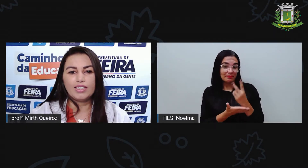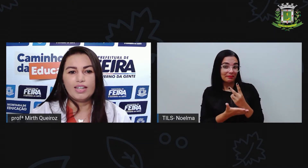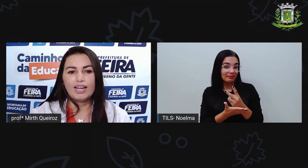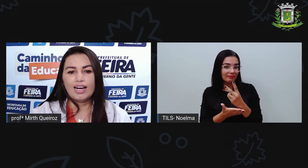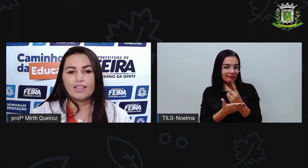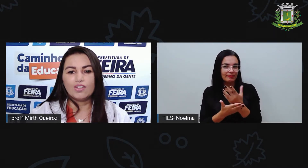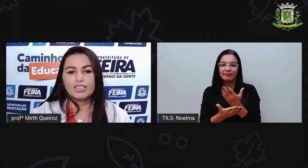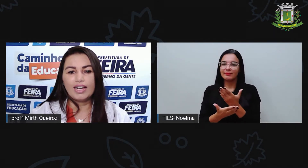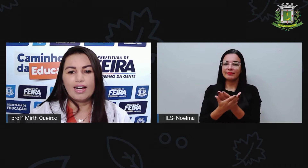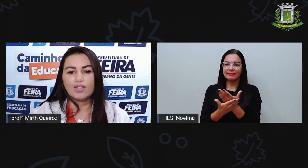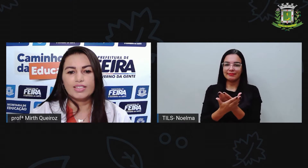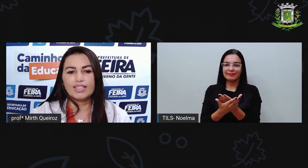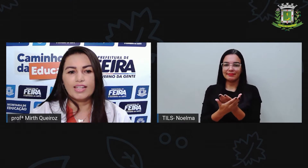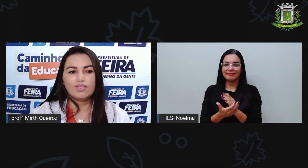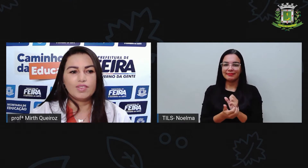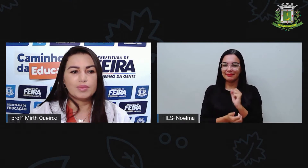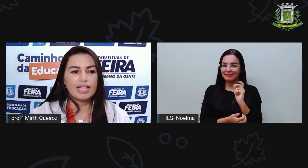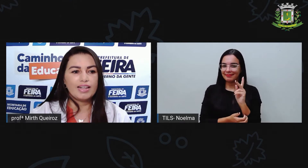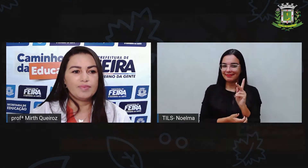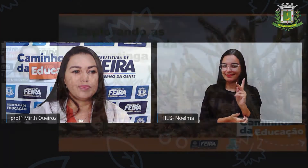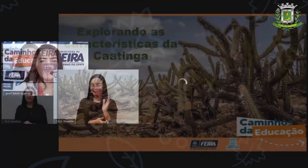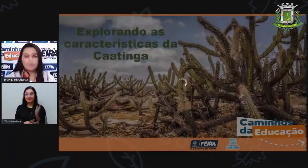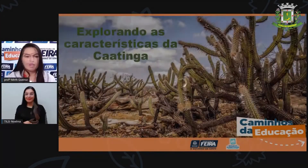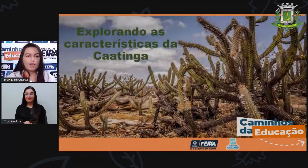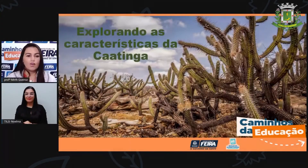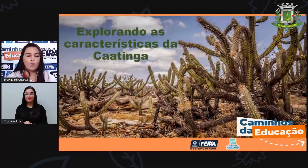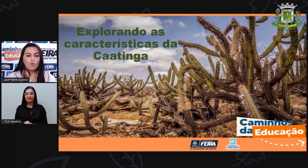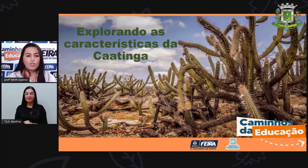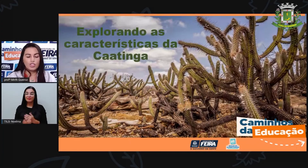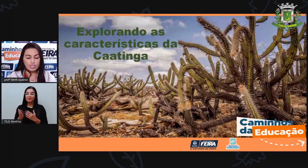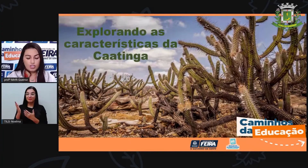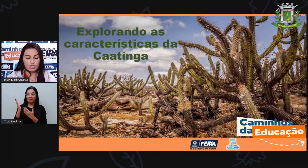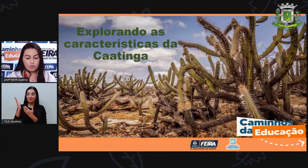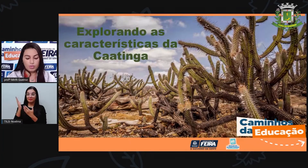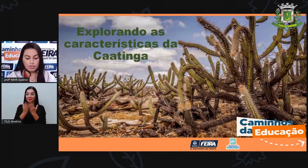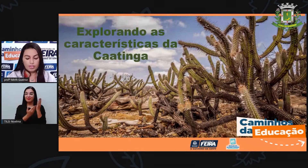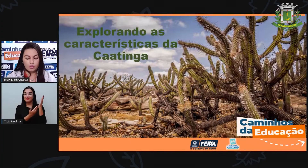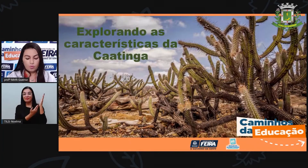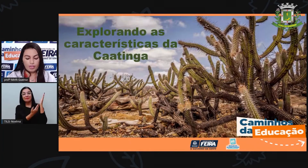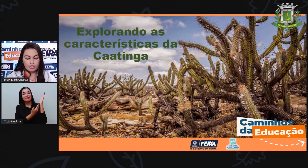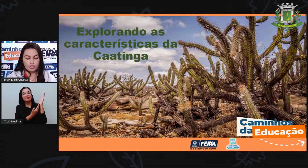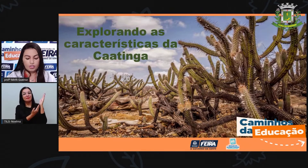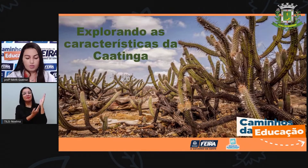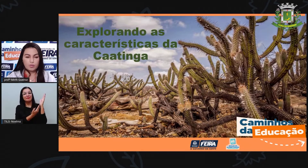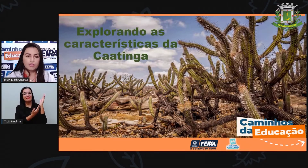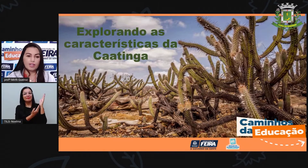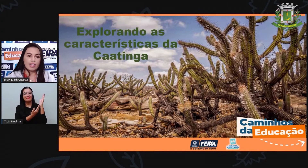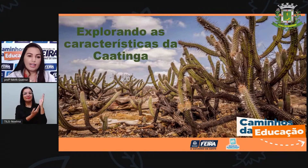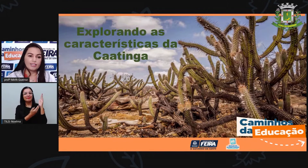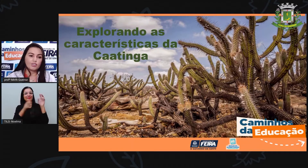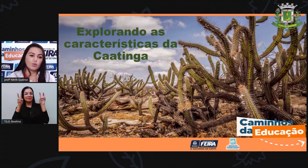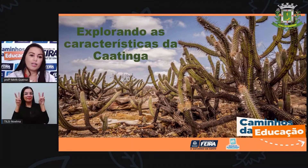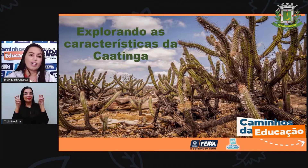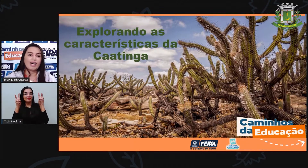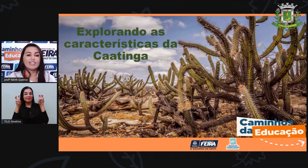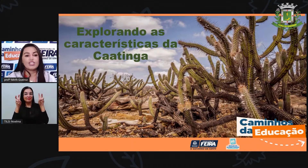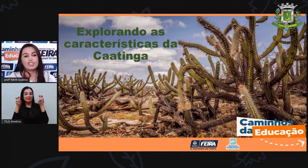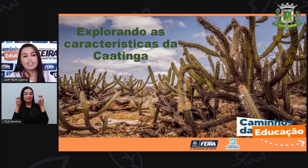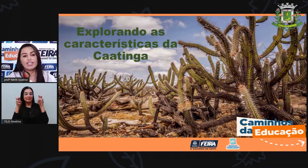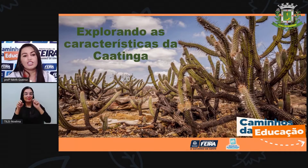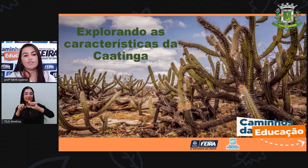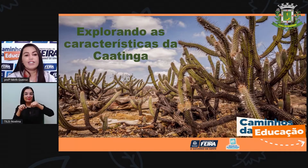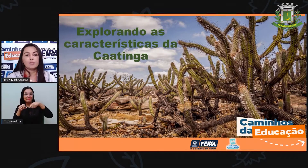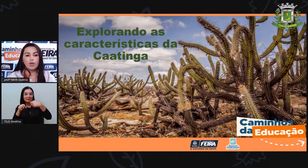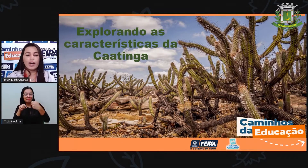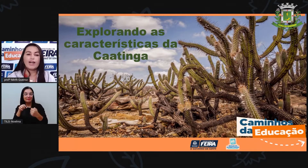aí à nossa aula, certo? Vamos lá? Como eu tinha dito anteriormente, nós vamos falar aí sobre a caatinga